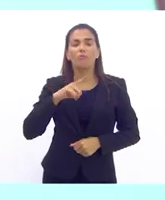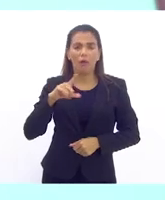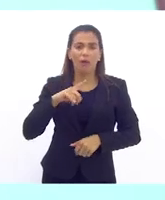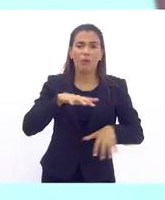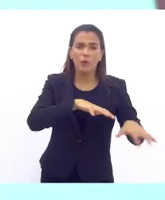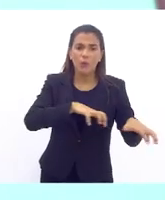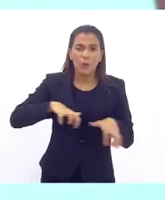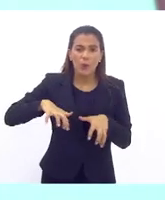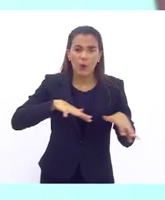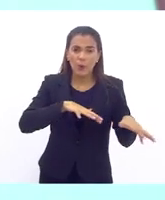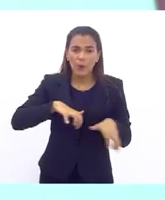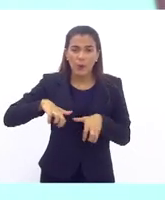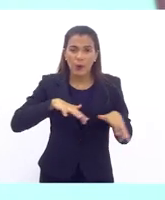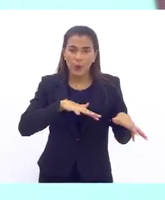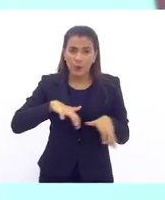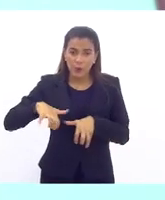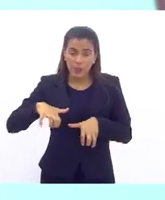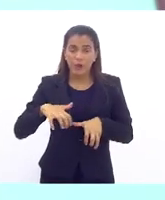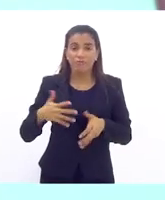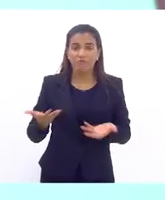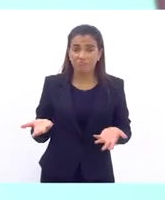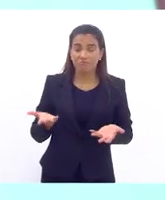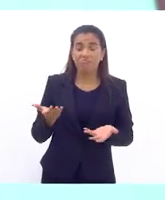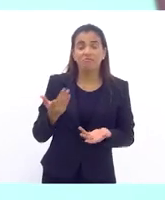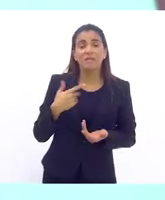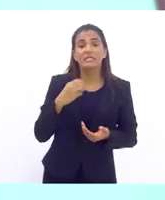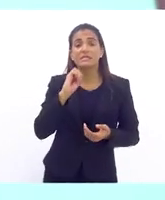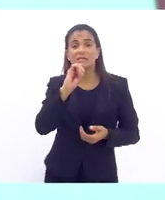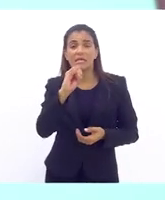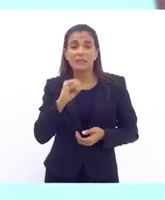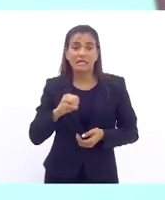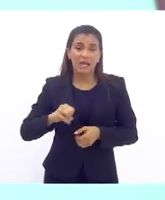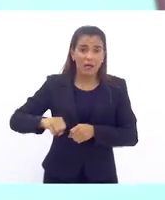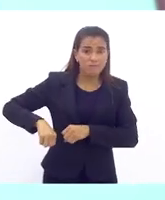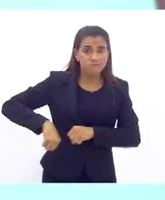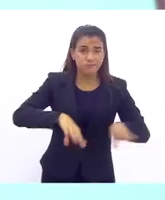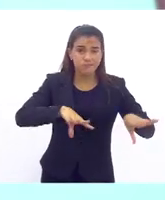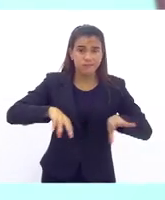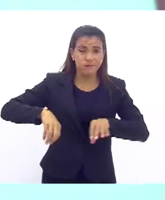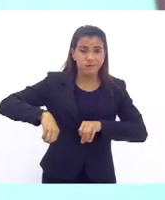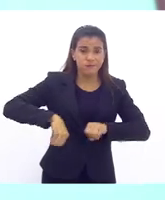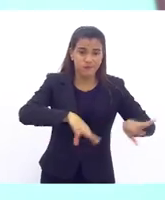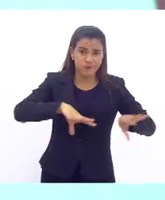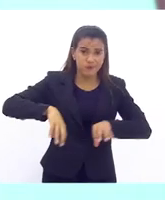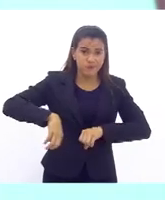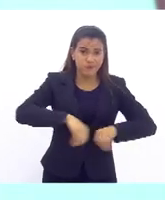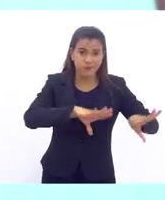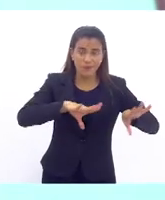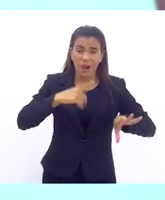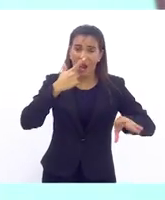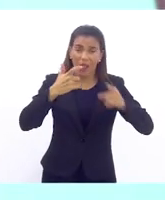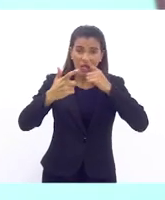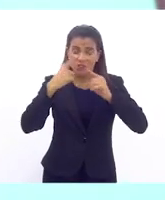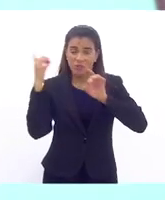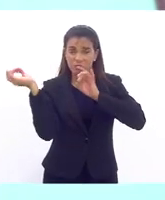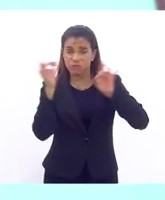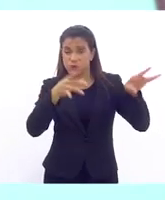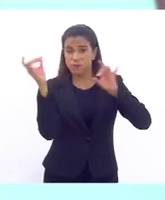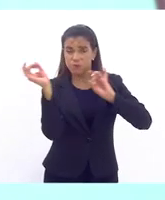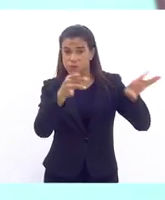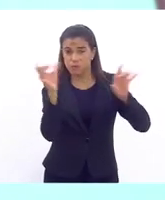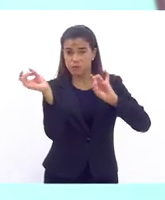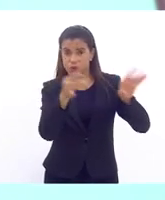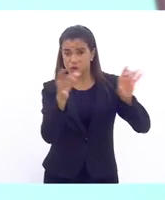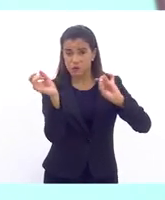antropização a gente teria que fazer assoreamento Independente se a gente tá jogando mais lixo mais resíduo naquele processo Então